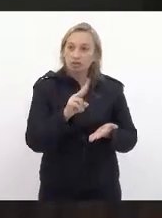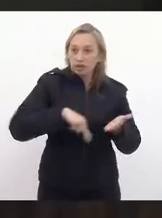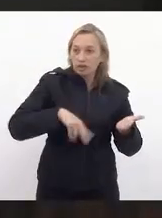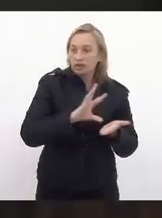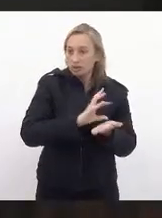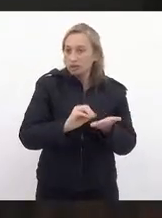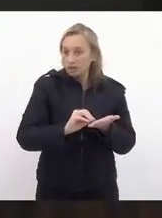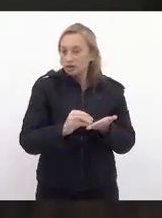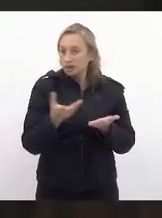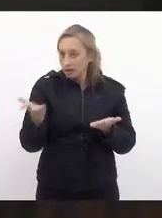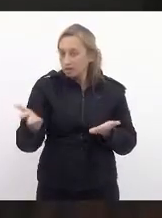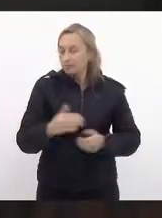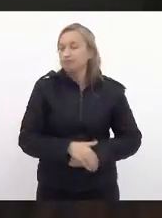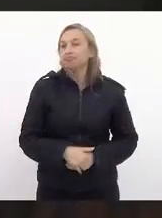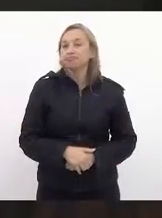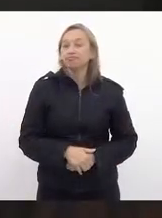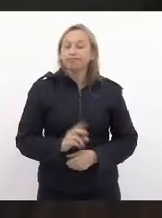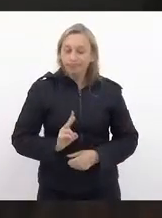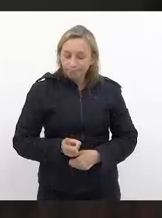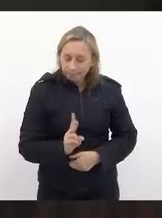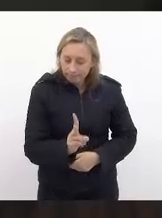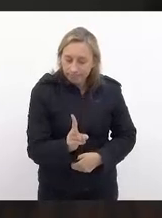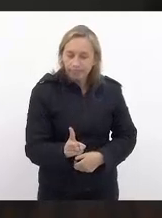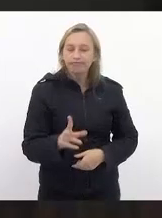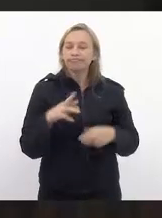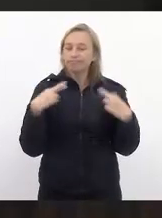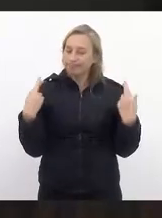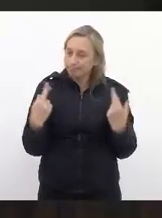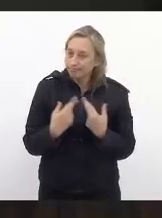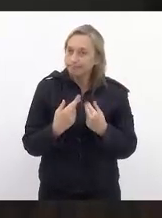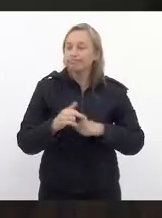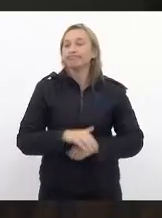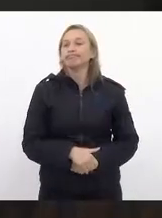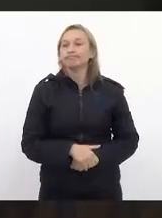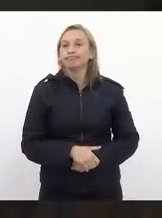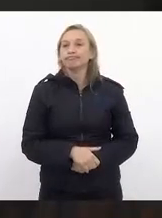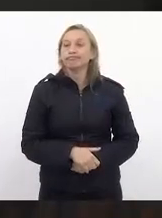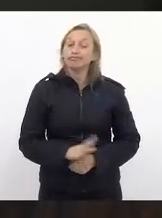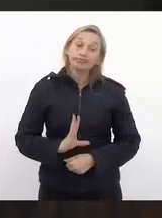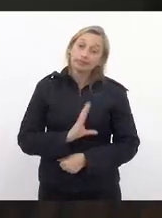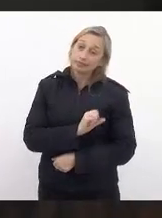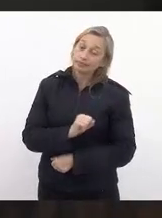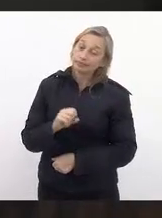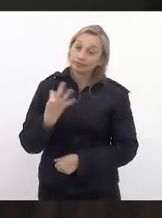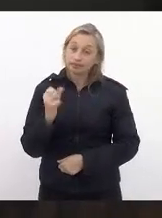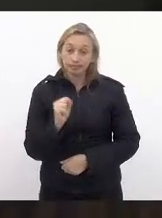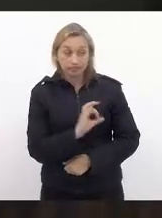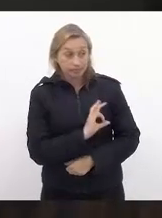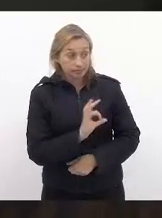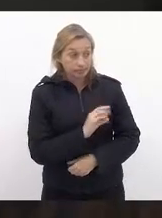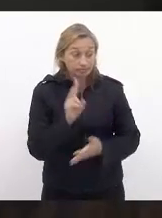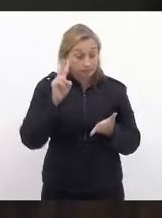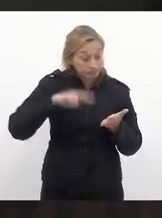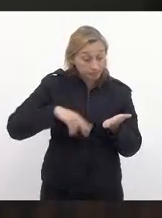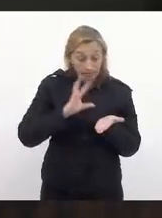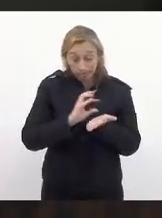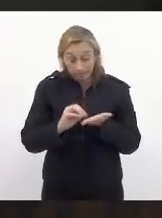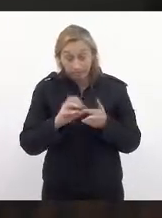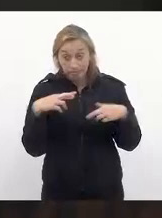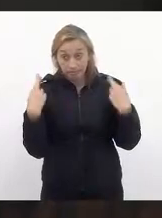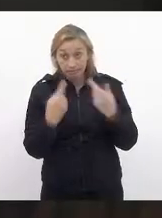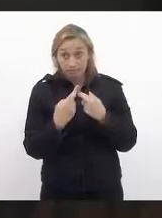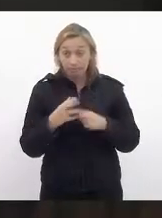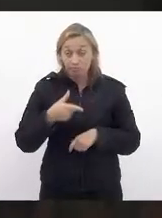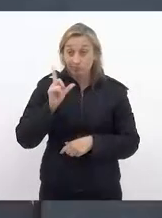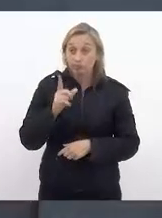que é quem faz a leitura da ata sempre dessa sessões a deputada que ele disse uma Martha Rocha para fazer a leitura da ata da sessão